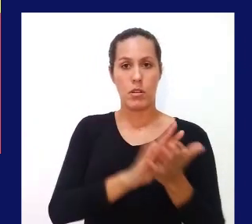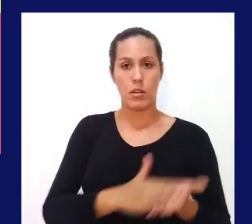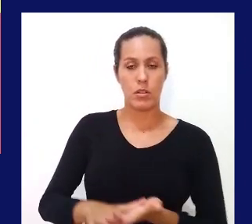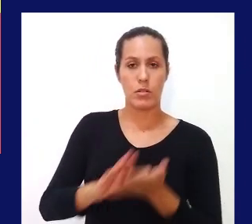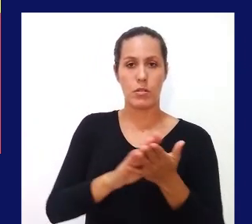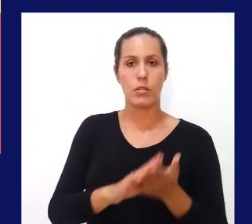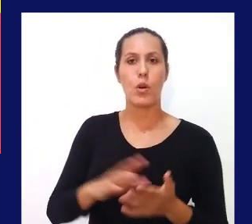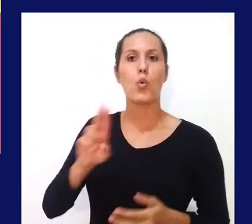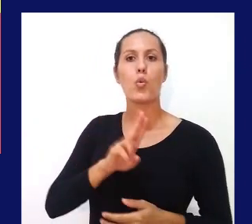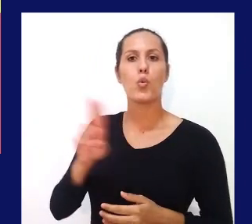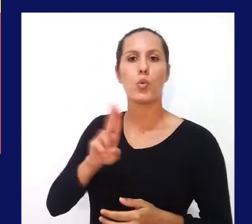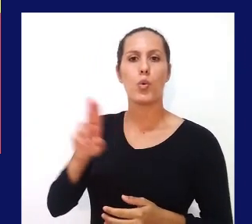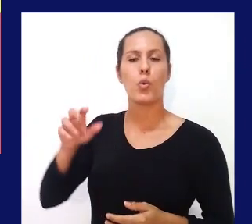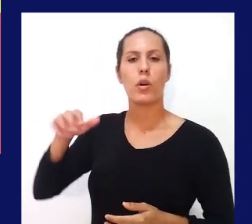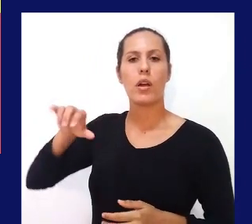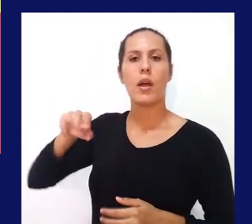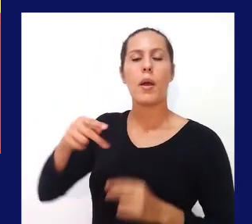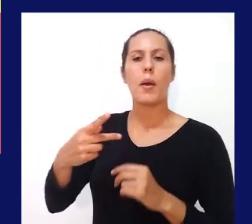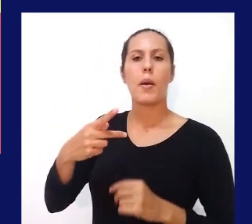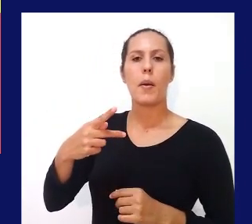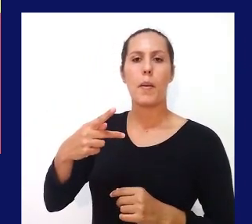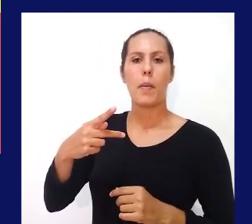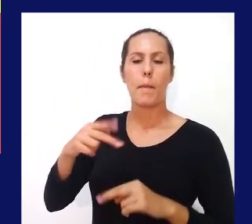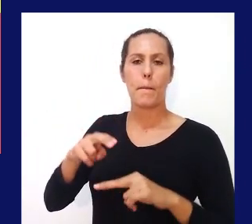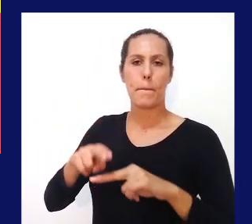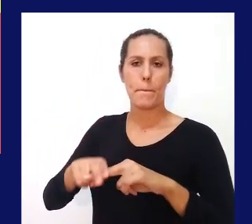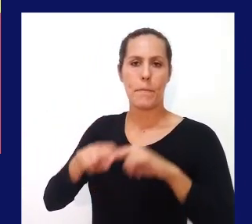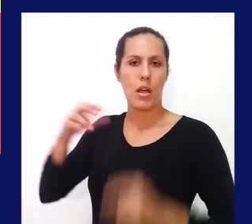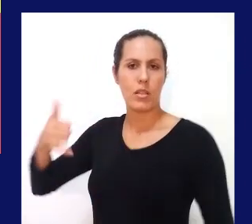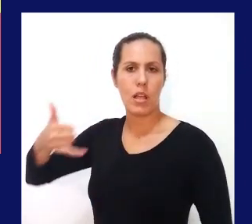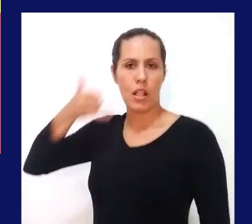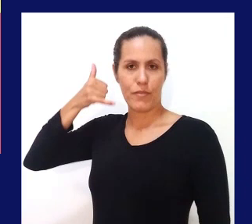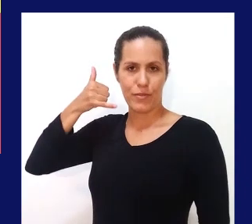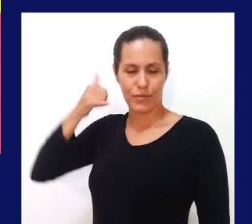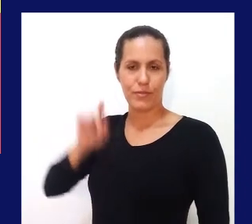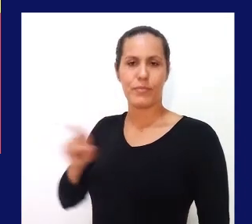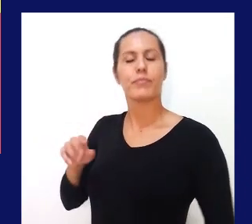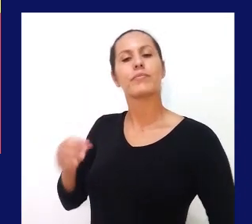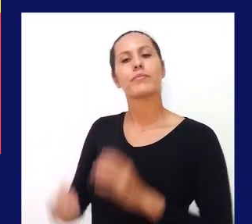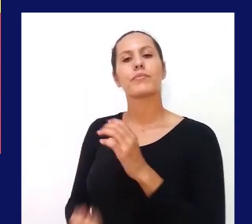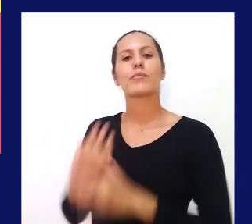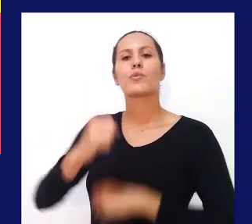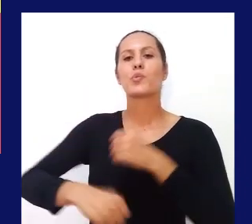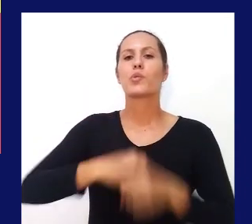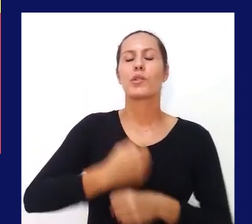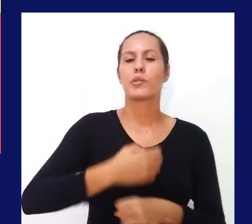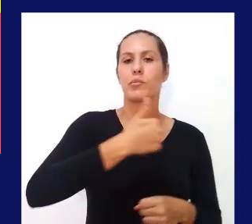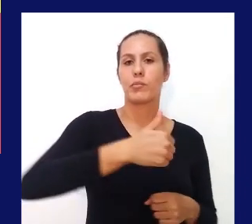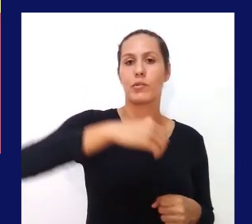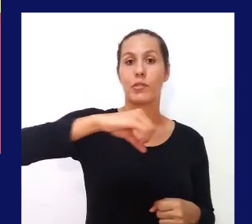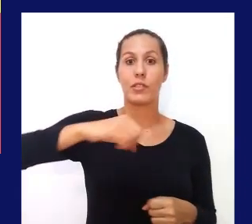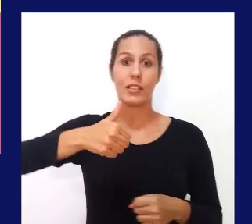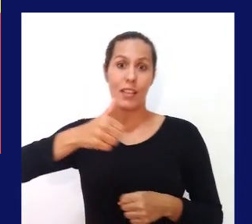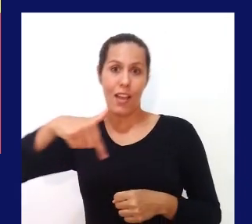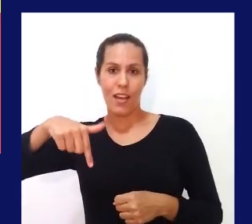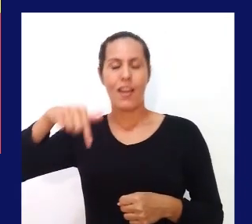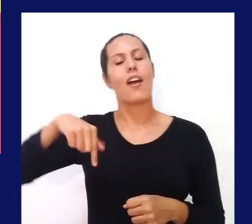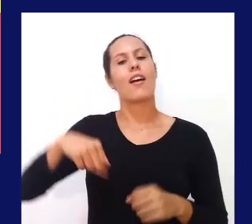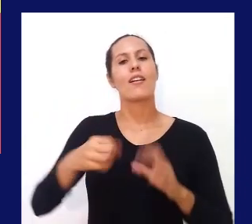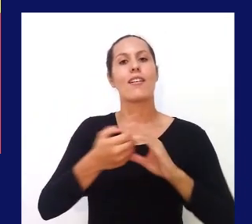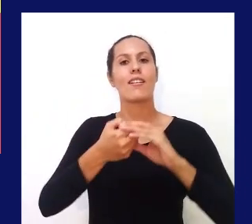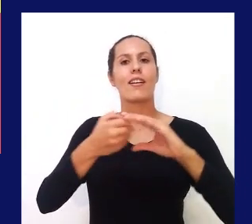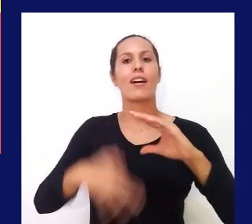samba chamado Pelo Telefone, da dupla Donga e Mauro de Almeida, em 1917. Era um samba